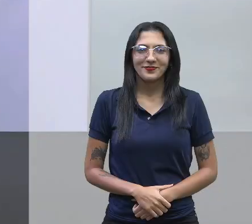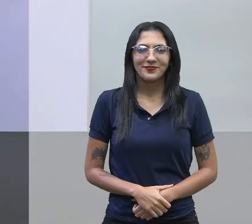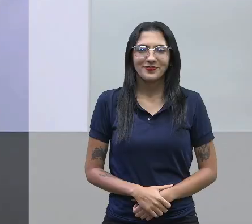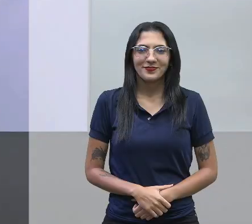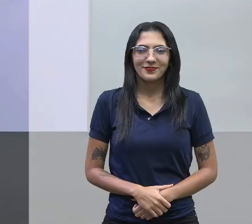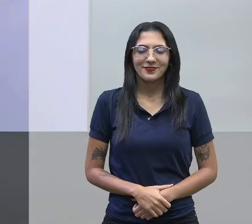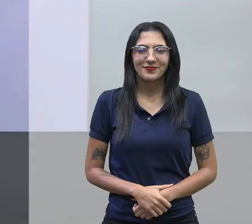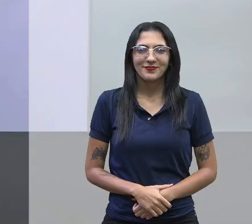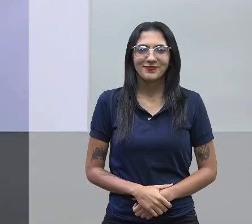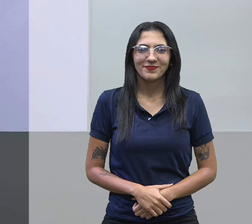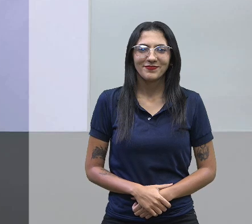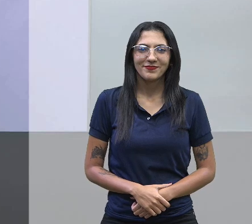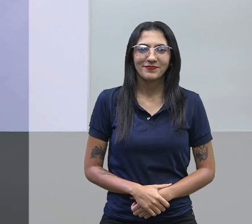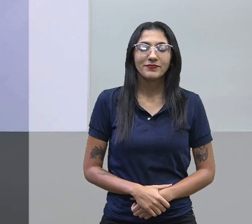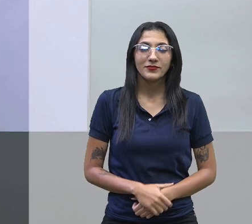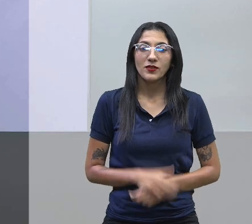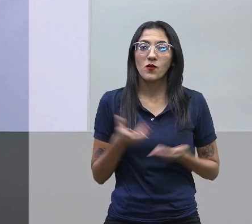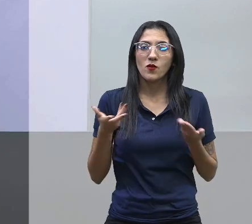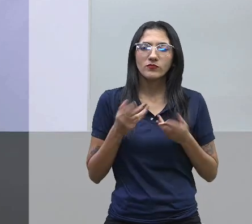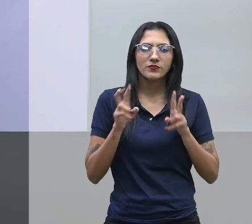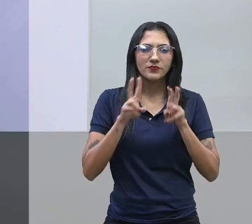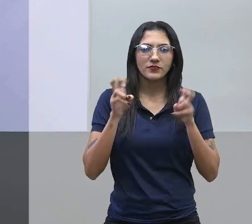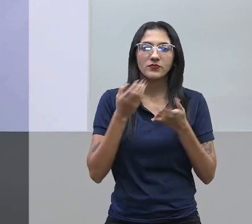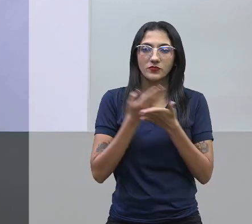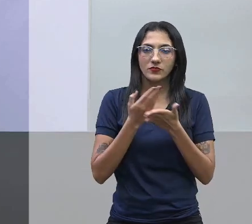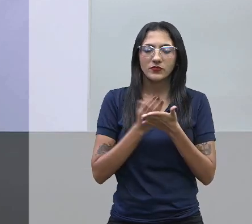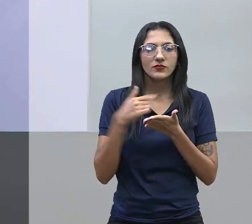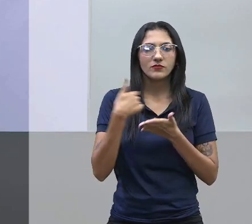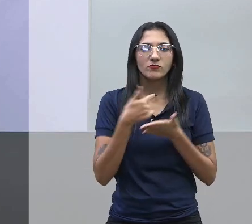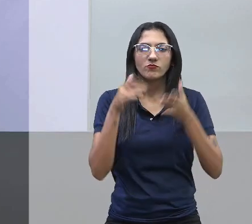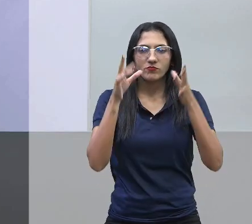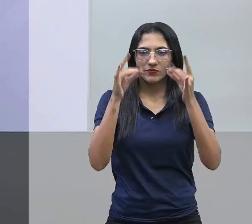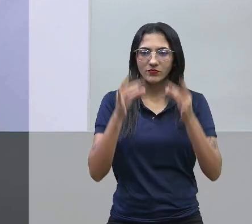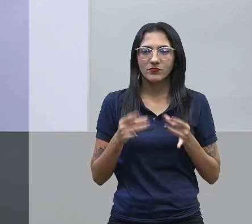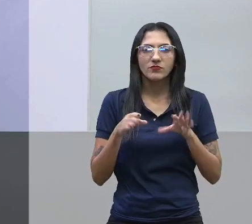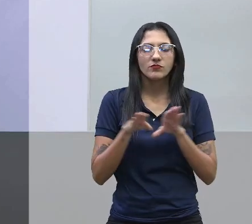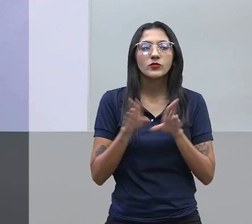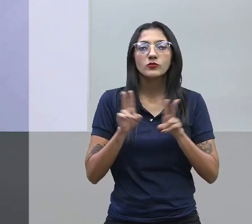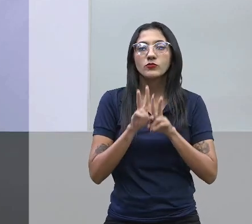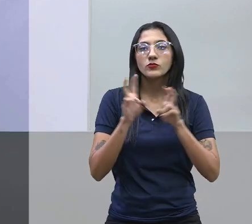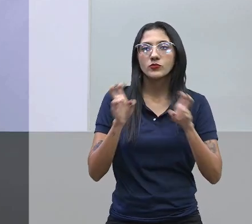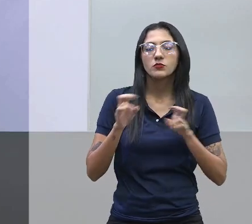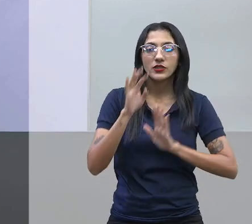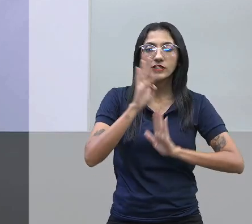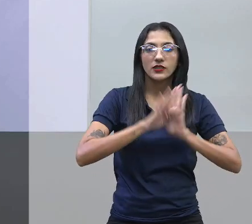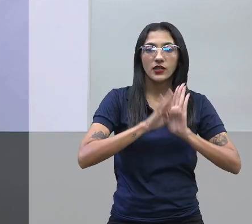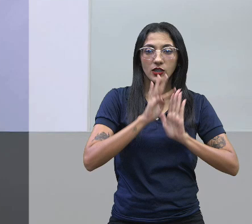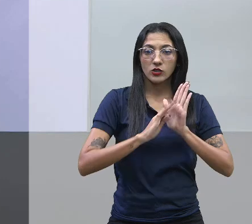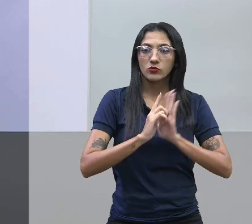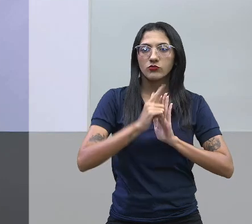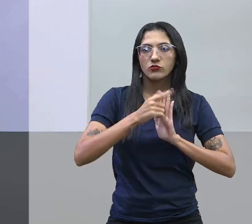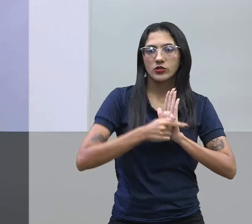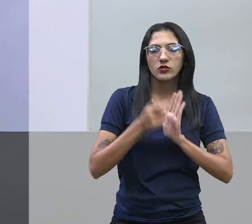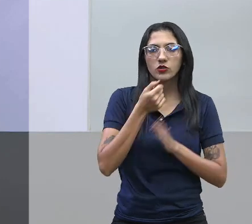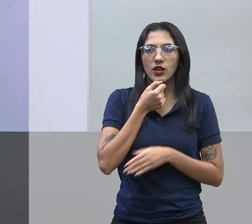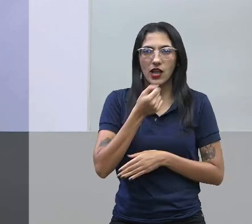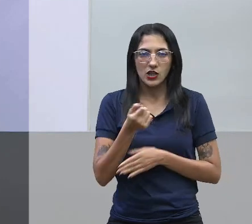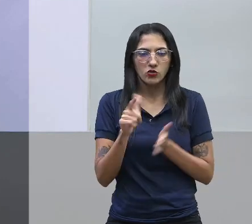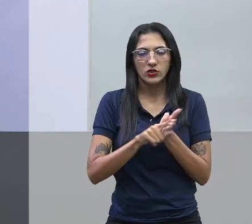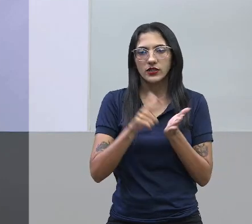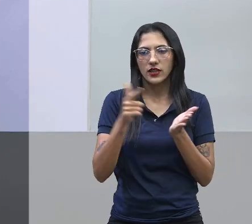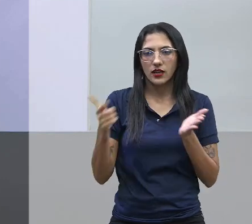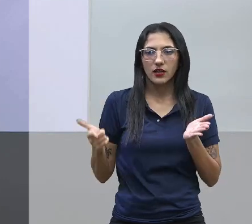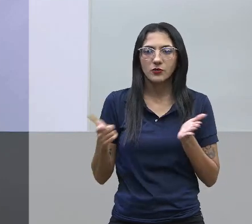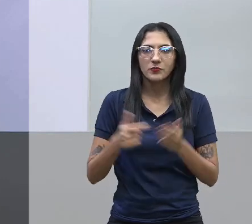Muito bem, então na aula de hoje nós vamos estudar um pouco mais sobre textos jornalísticos. Vamos